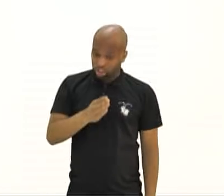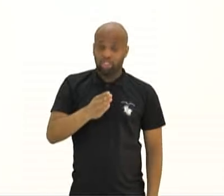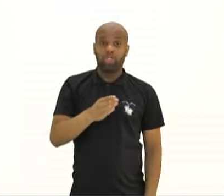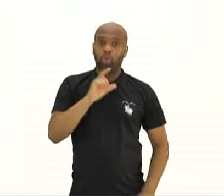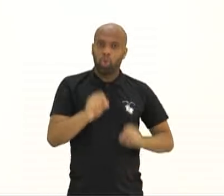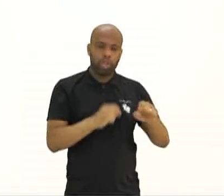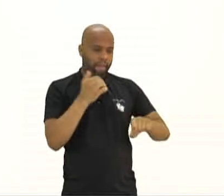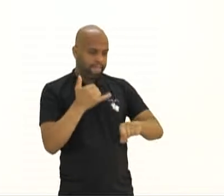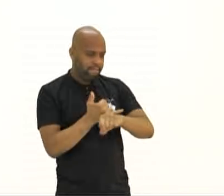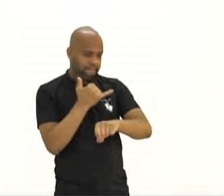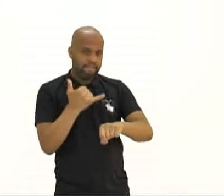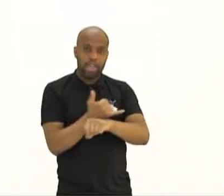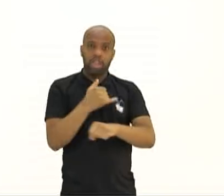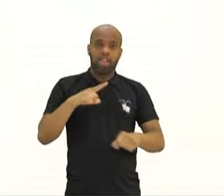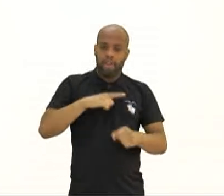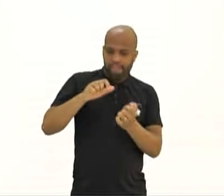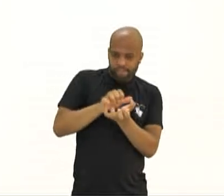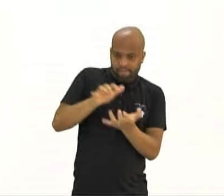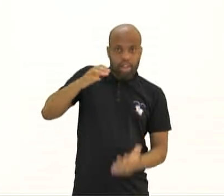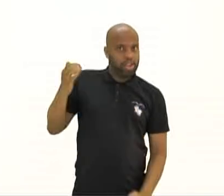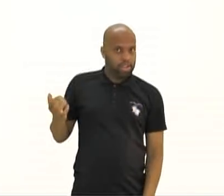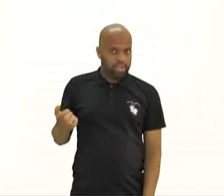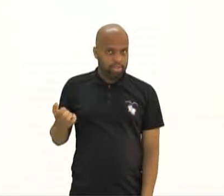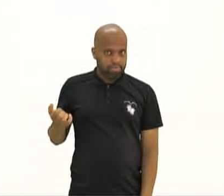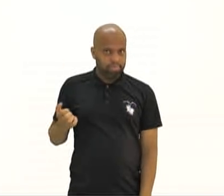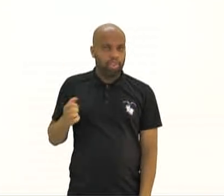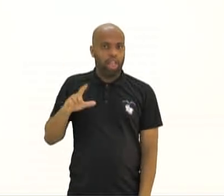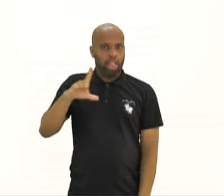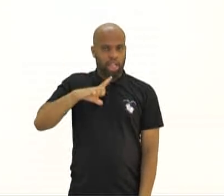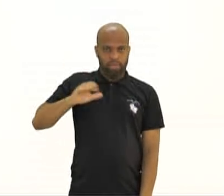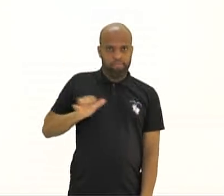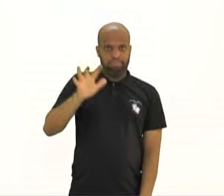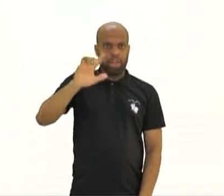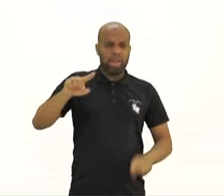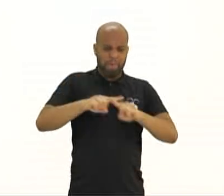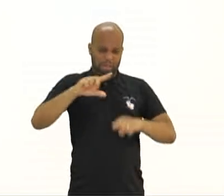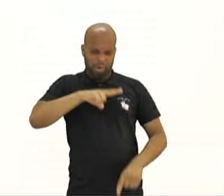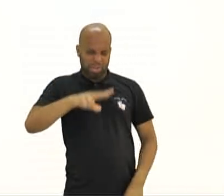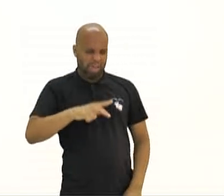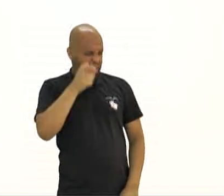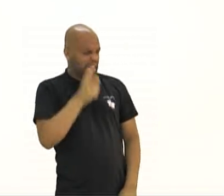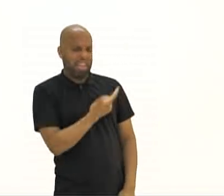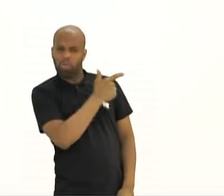metais preciosos no território, os portugueses não tinham maior interesse neles?